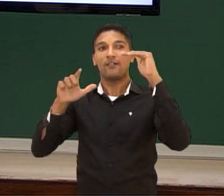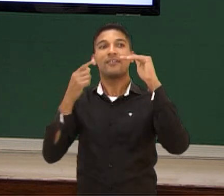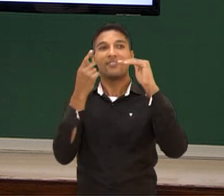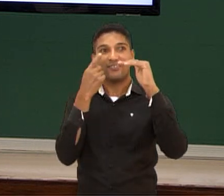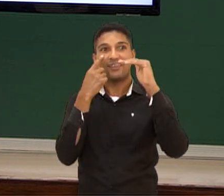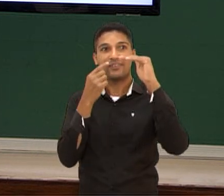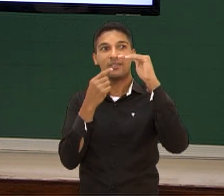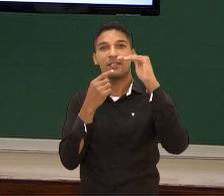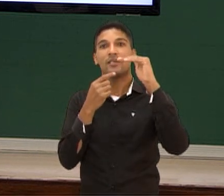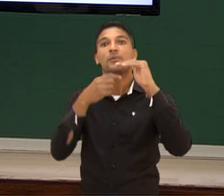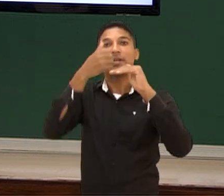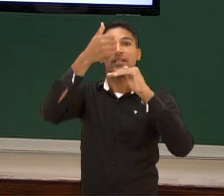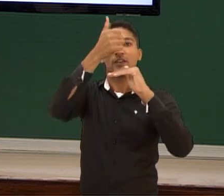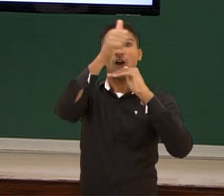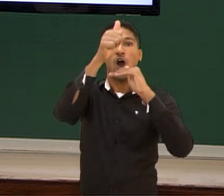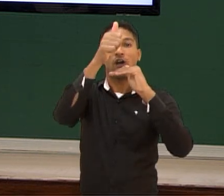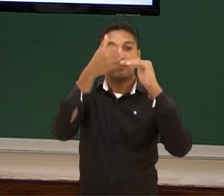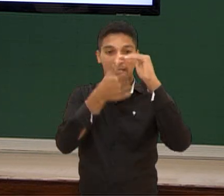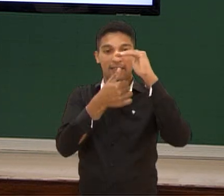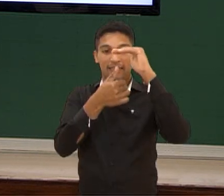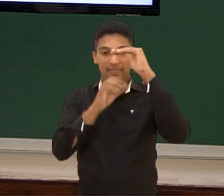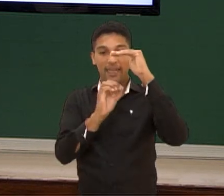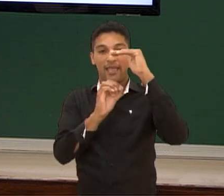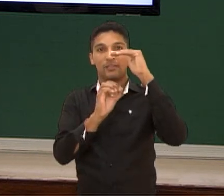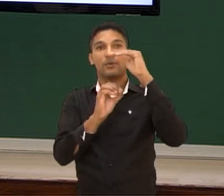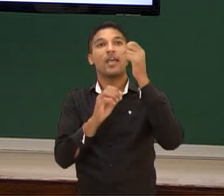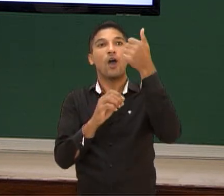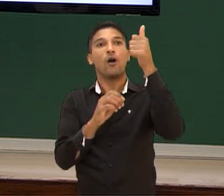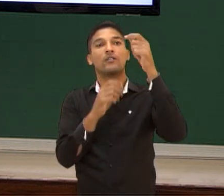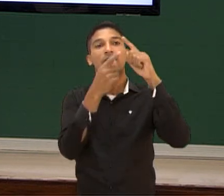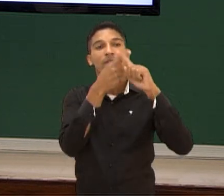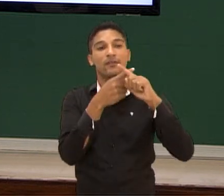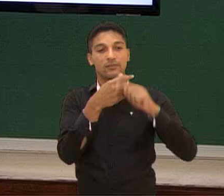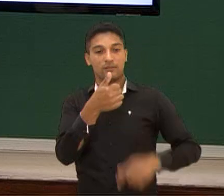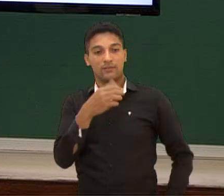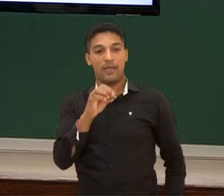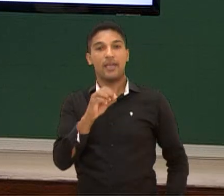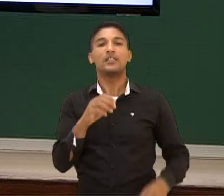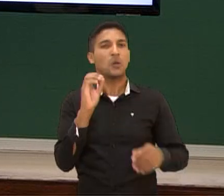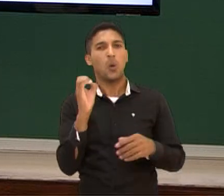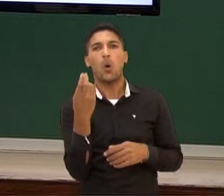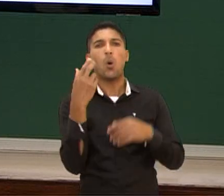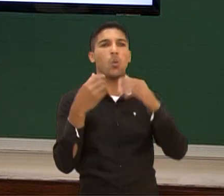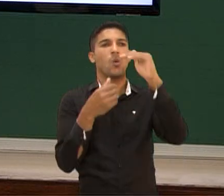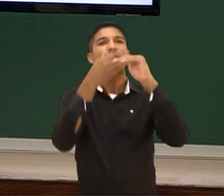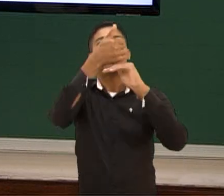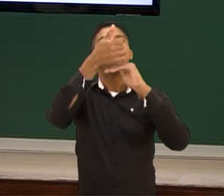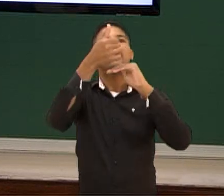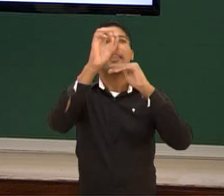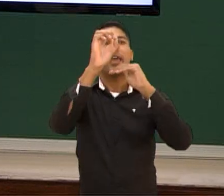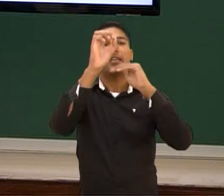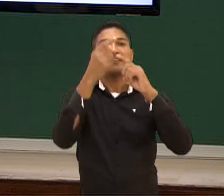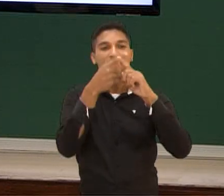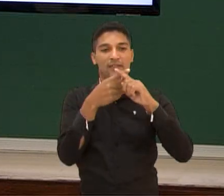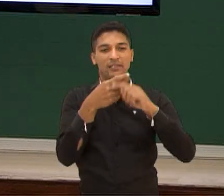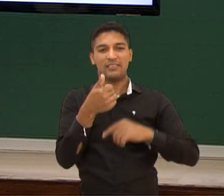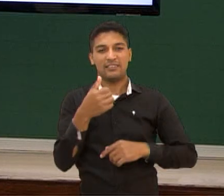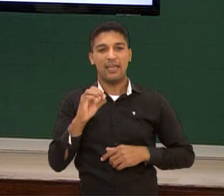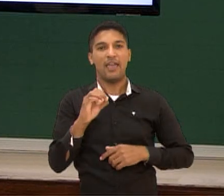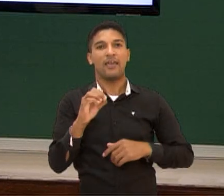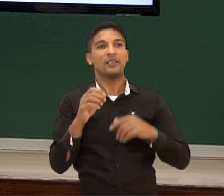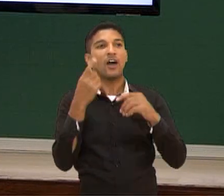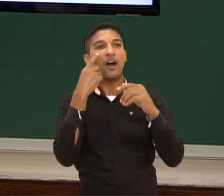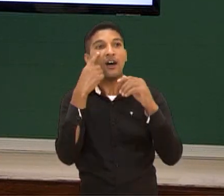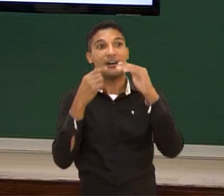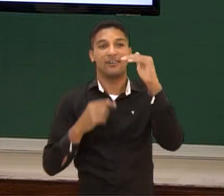denominador que seja o que? Multiplicado pelo 10. 10 vezes 10, 10 vezes 10 vezes 10, né? Que nem 10 ao